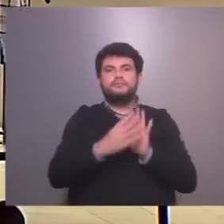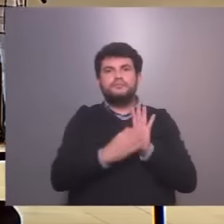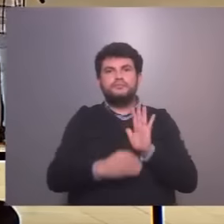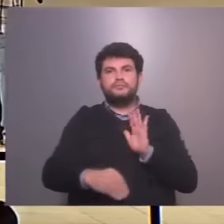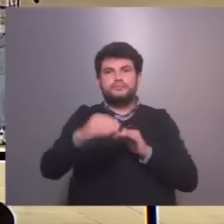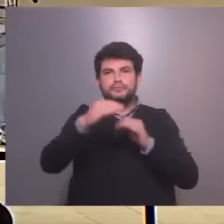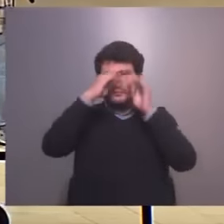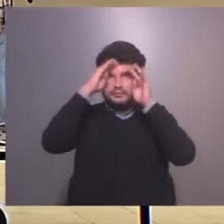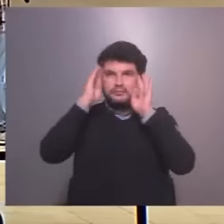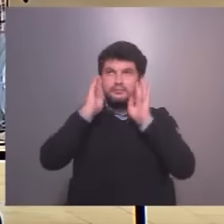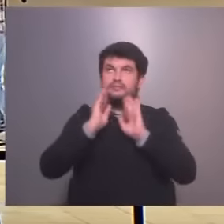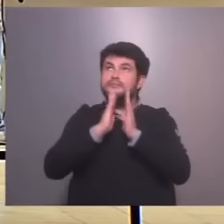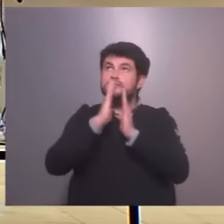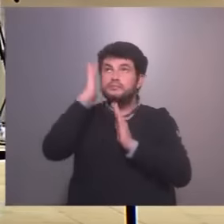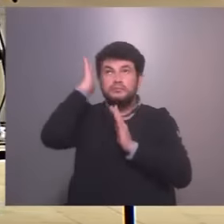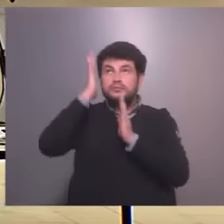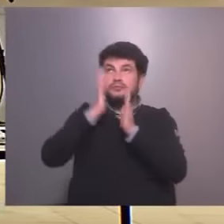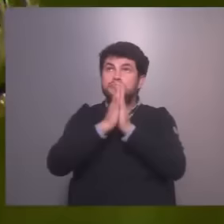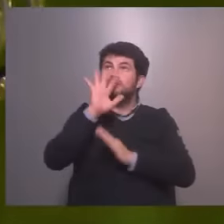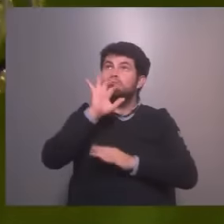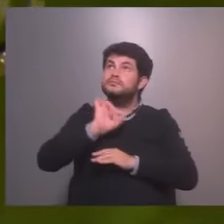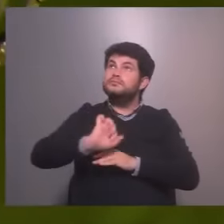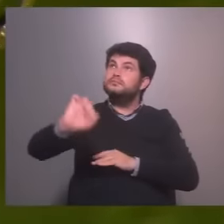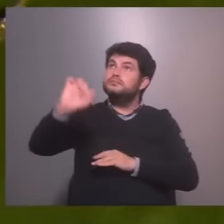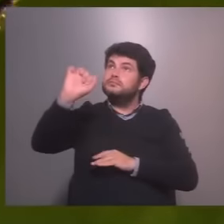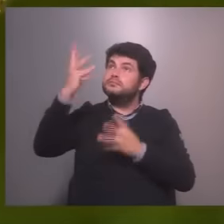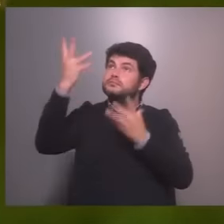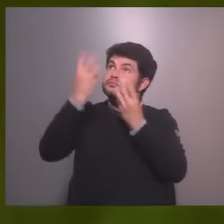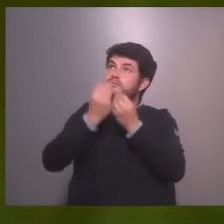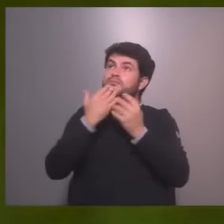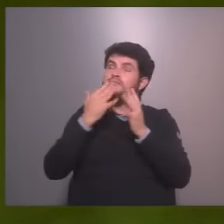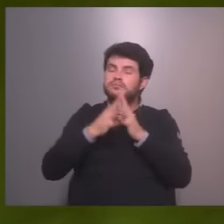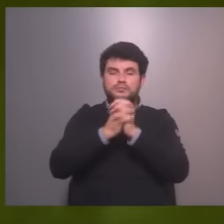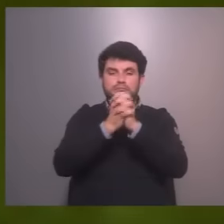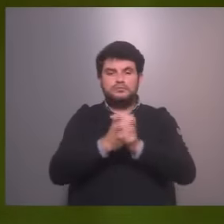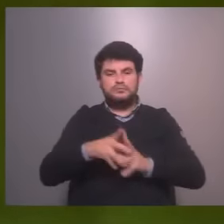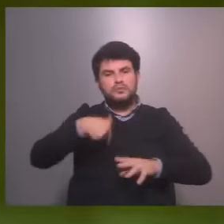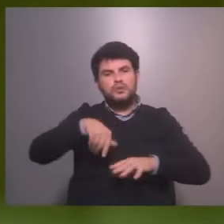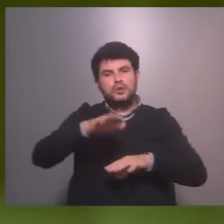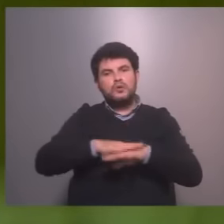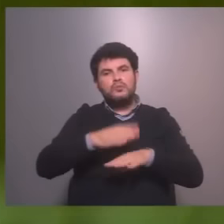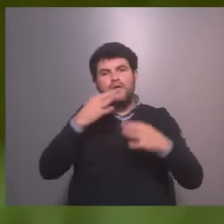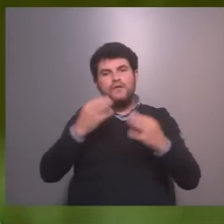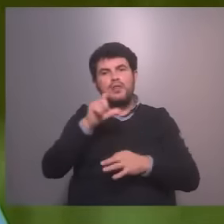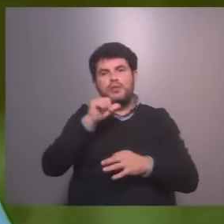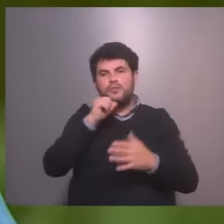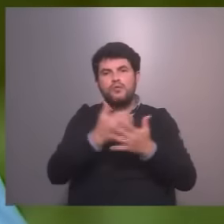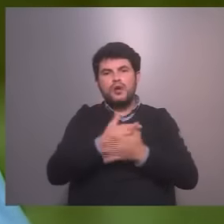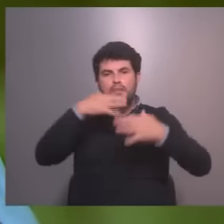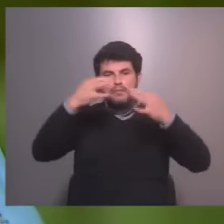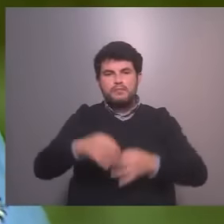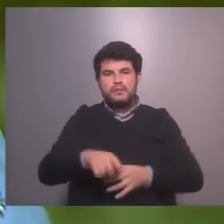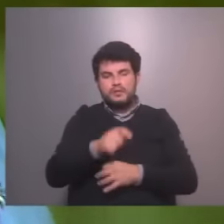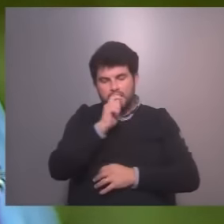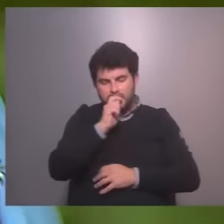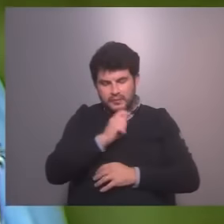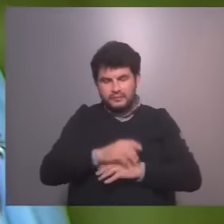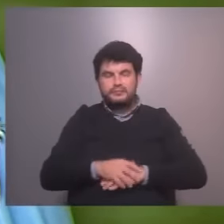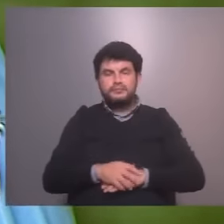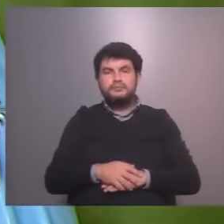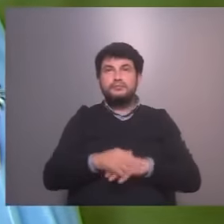vós entre as mulheres. Bendito é o fruto do vosso ventre, Jesus. Santa Maria, Mãe de